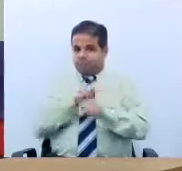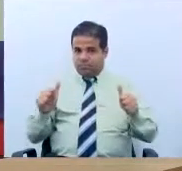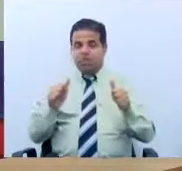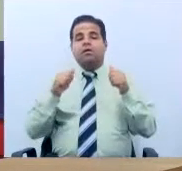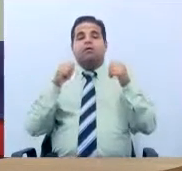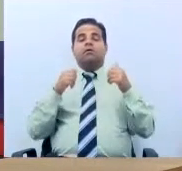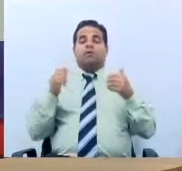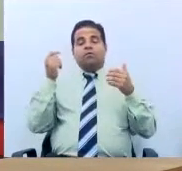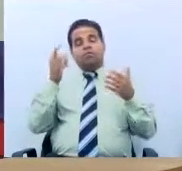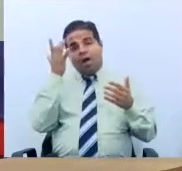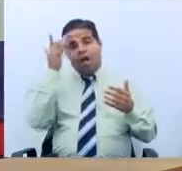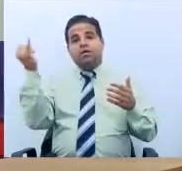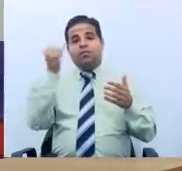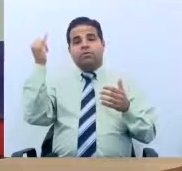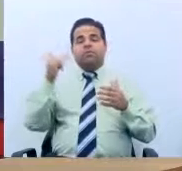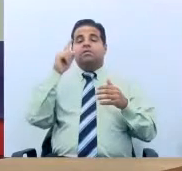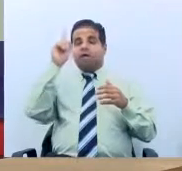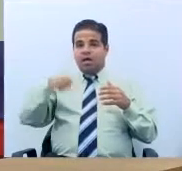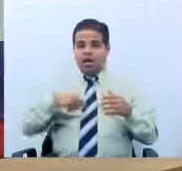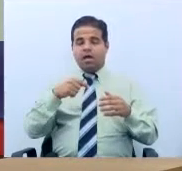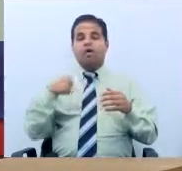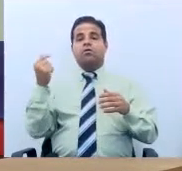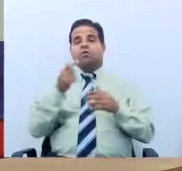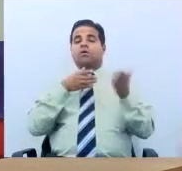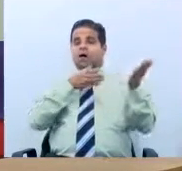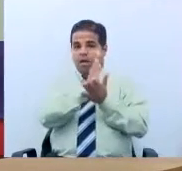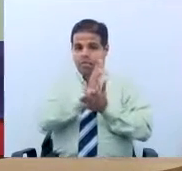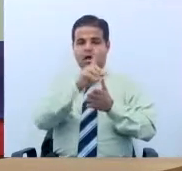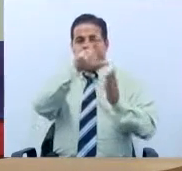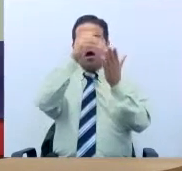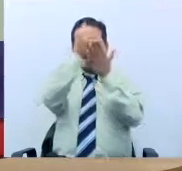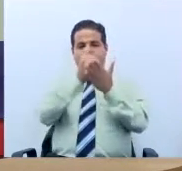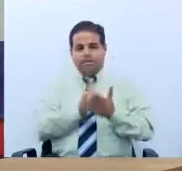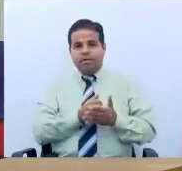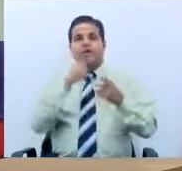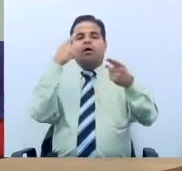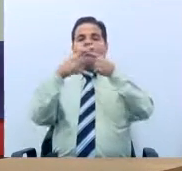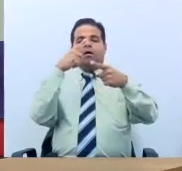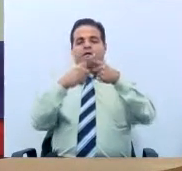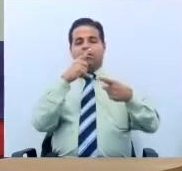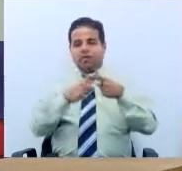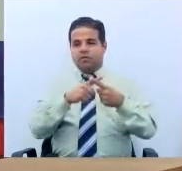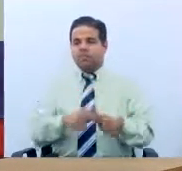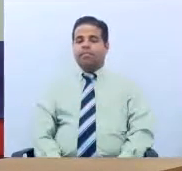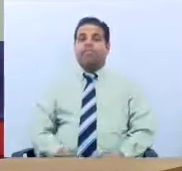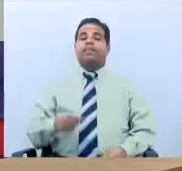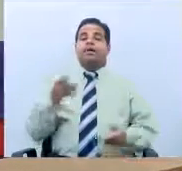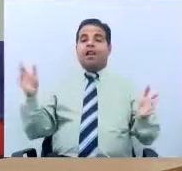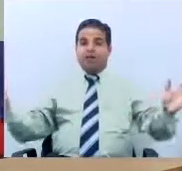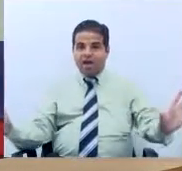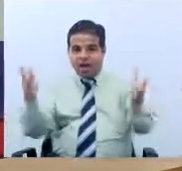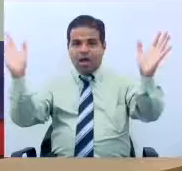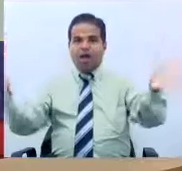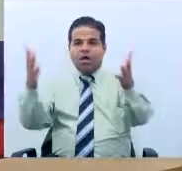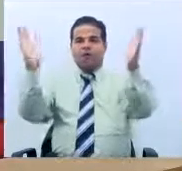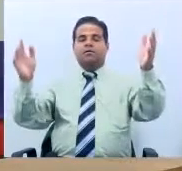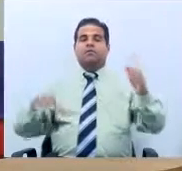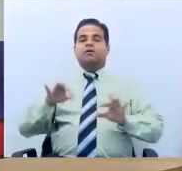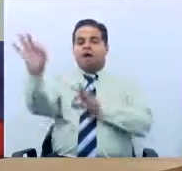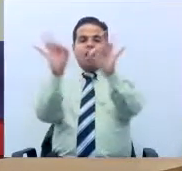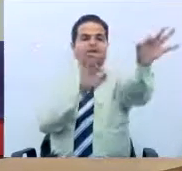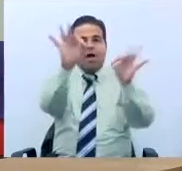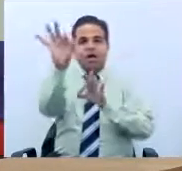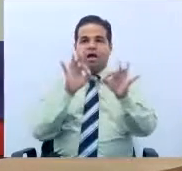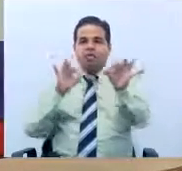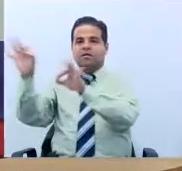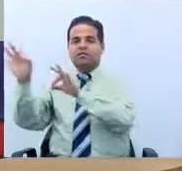que é muito importante a gente aprovar essa lei, porque ela vai estimular a